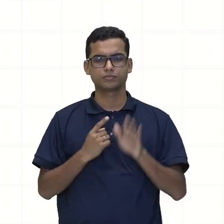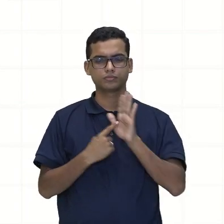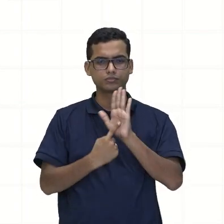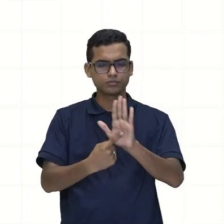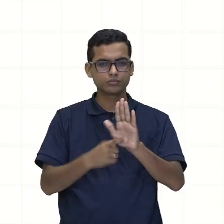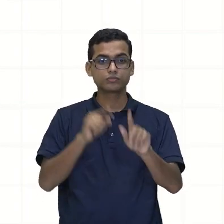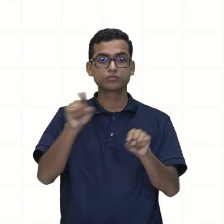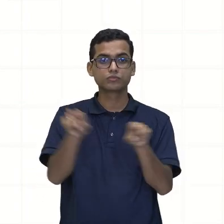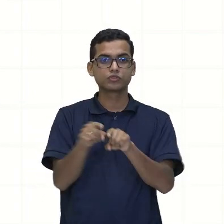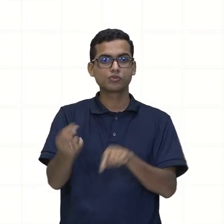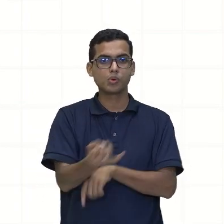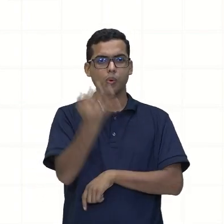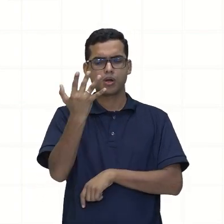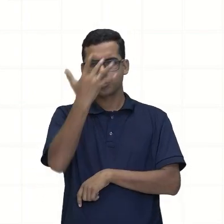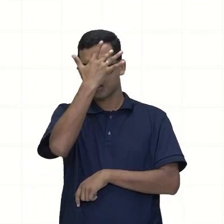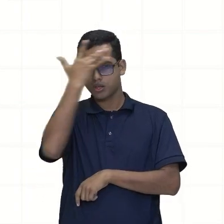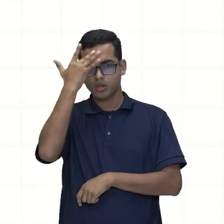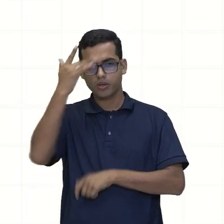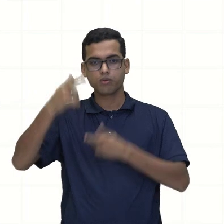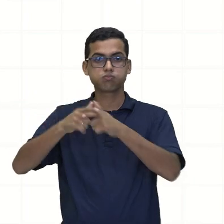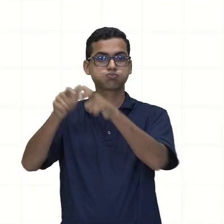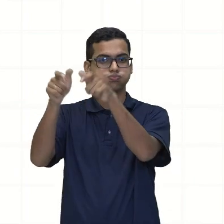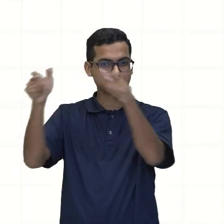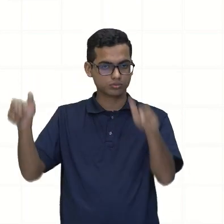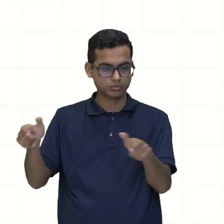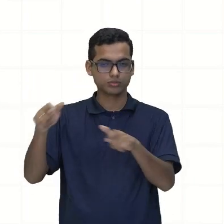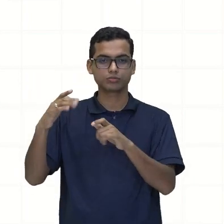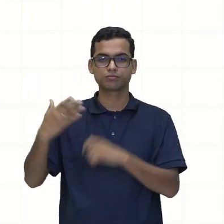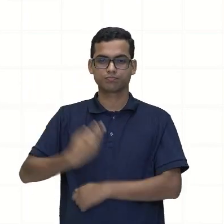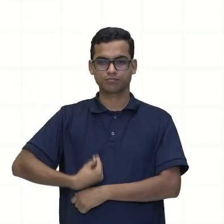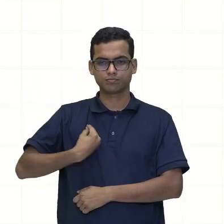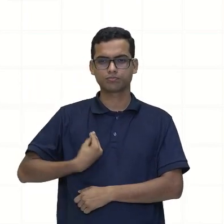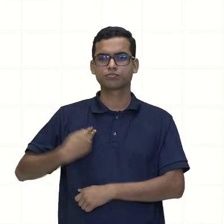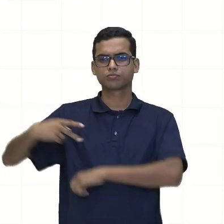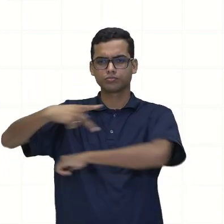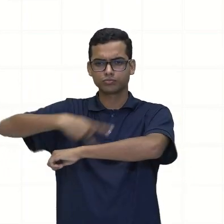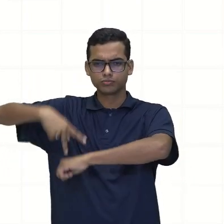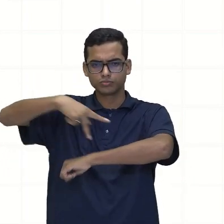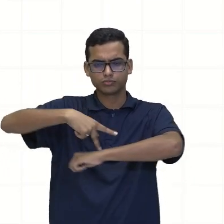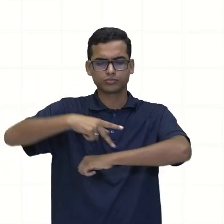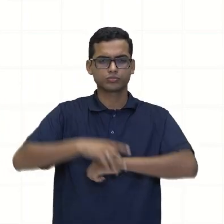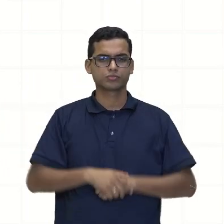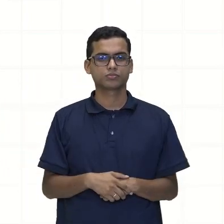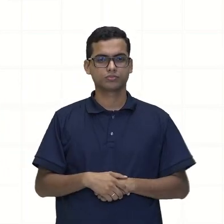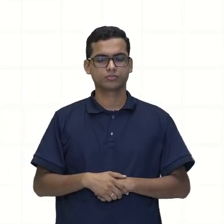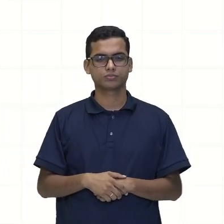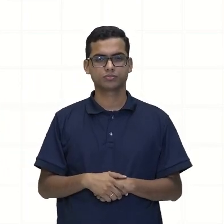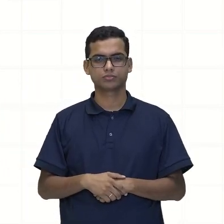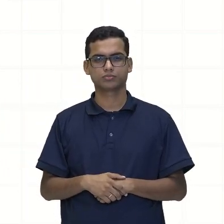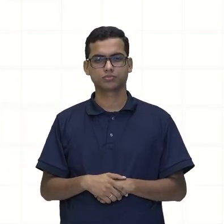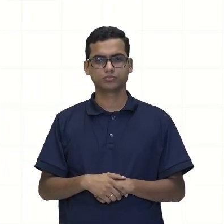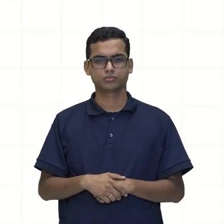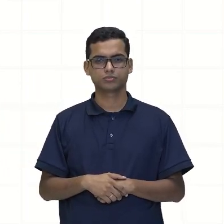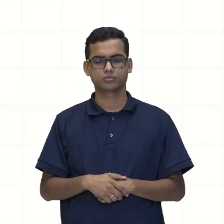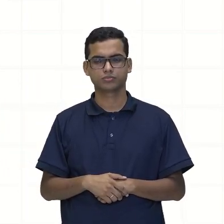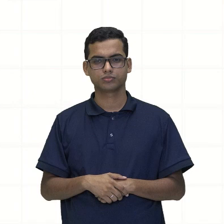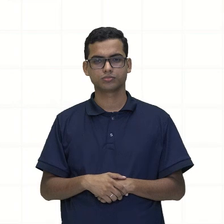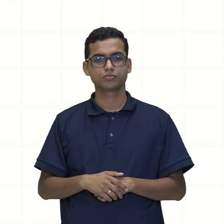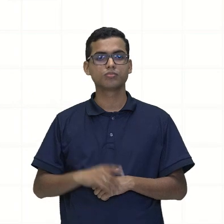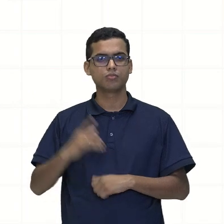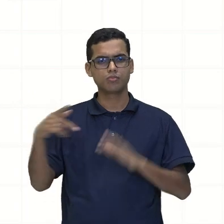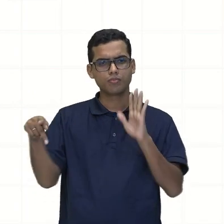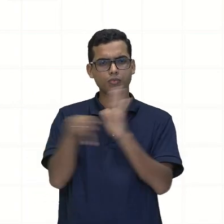mais brasileiros nesses países. Então, nós vamos ter um grande contingente de brasileiros nos